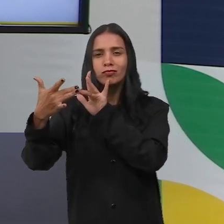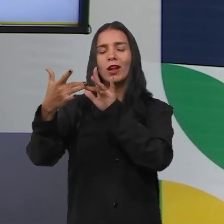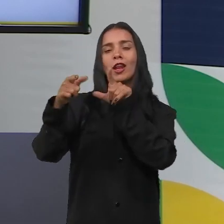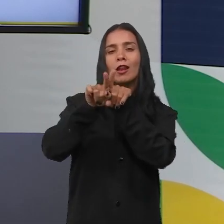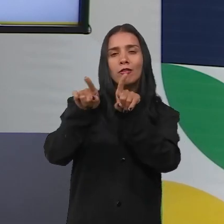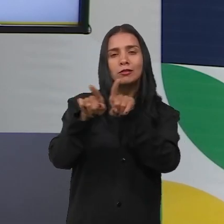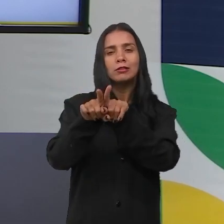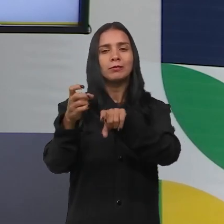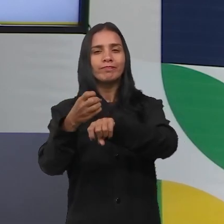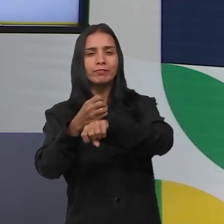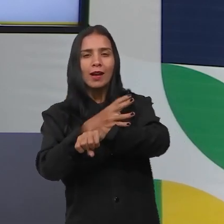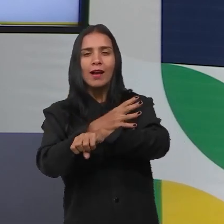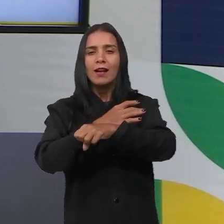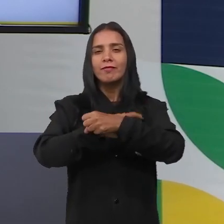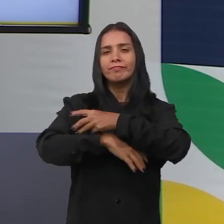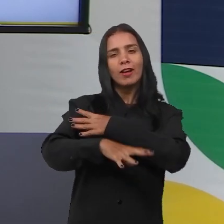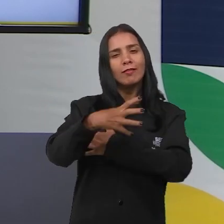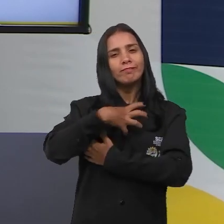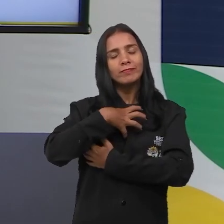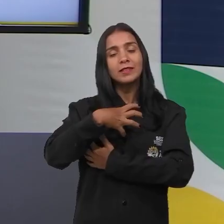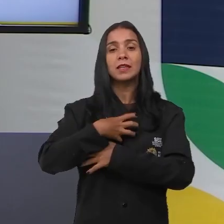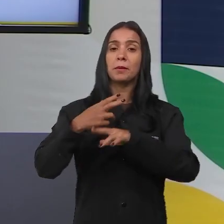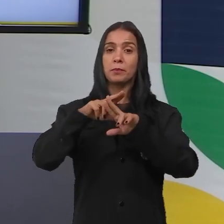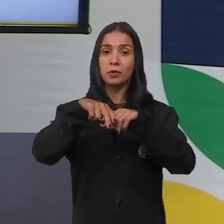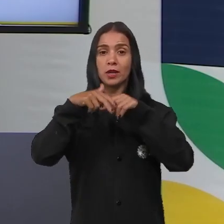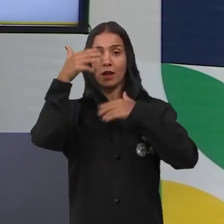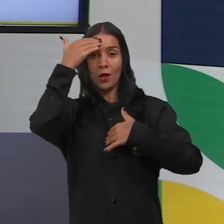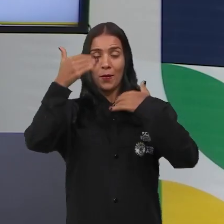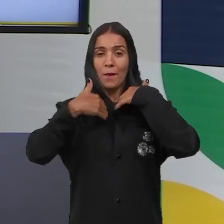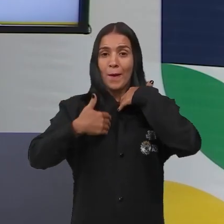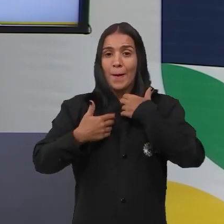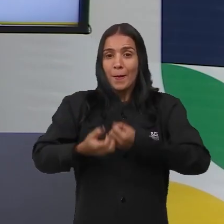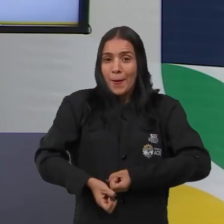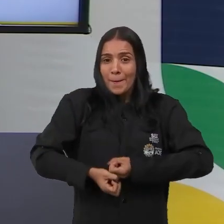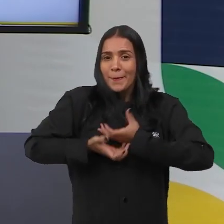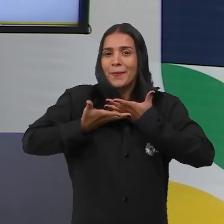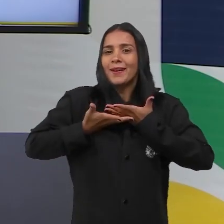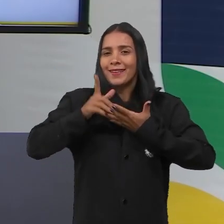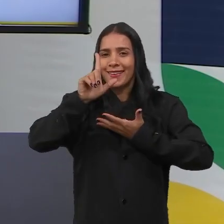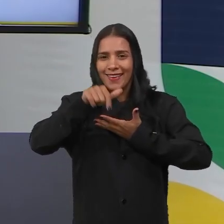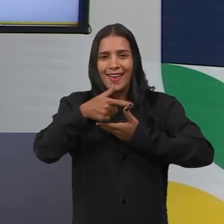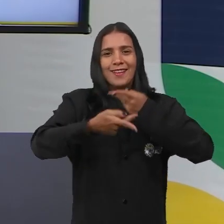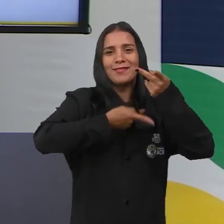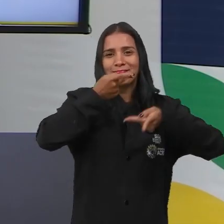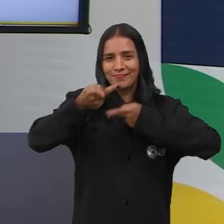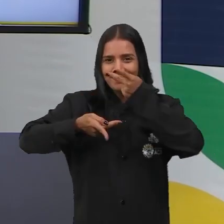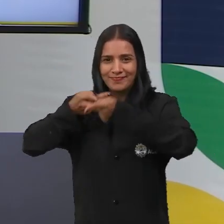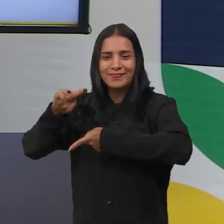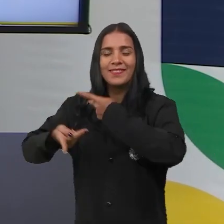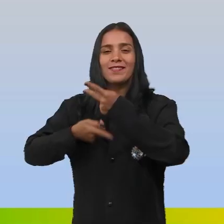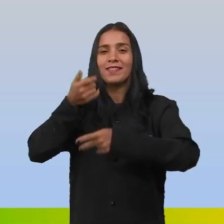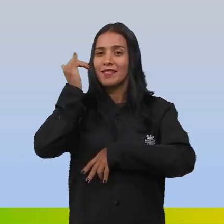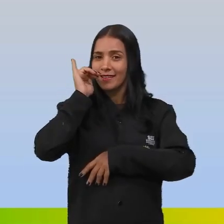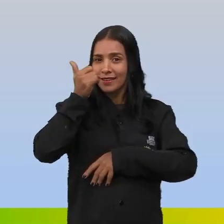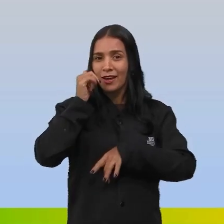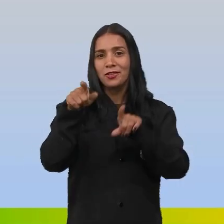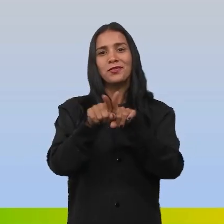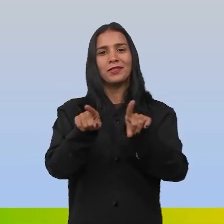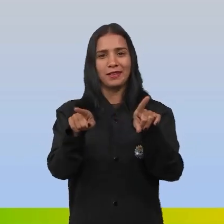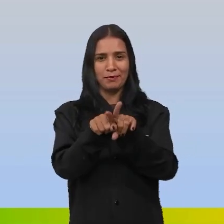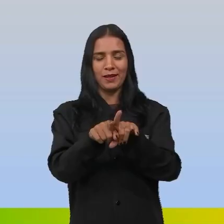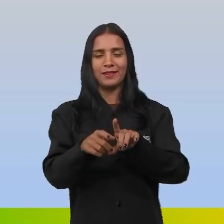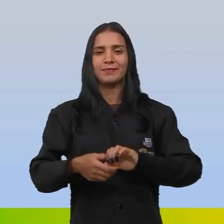produz todo esse movimento que a história vem contando, certo? Então, vamos